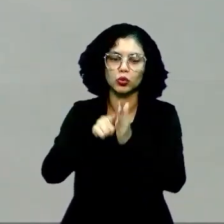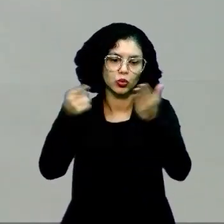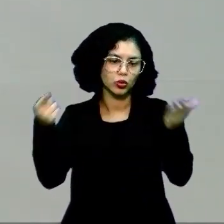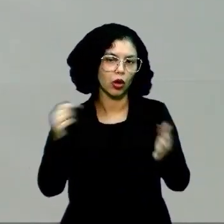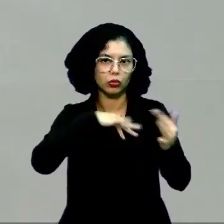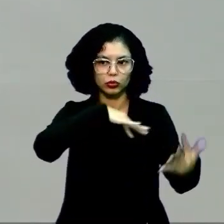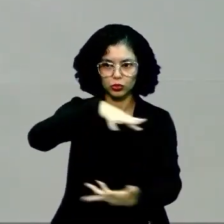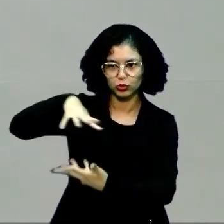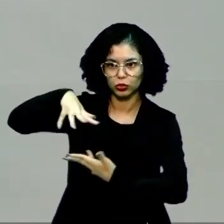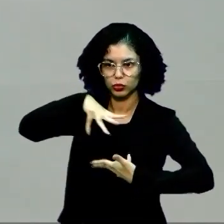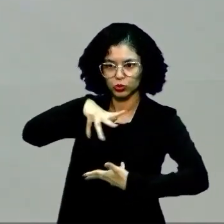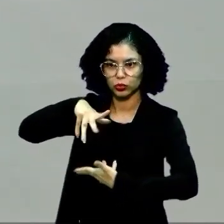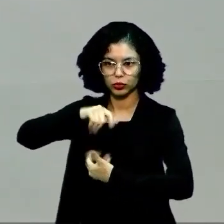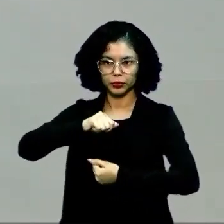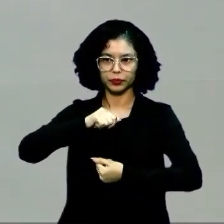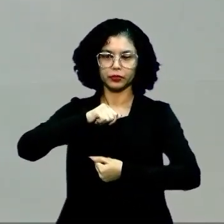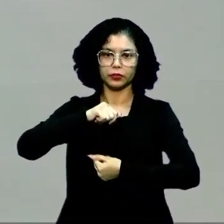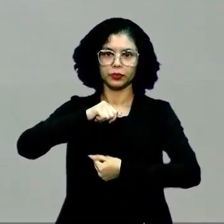e também